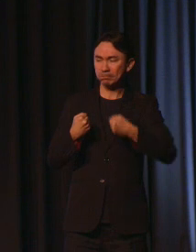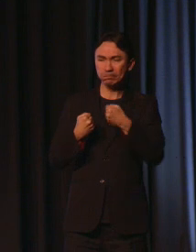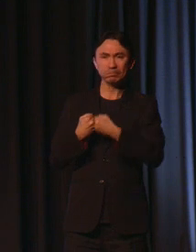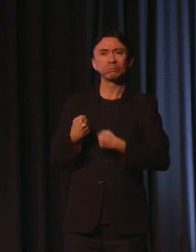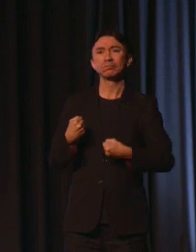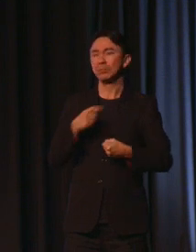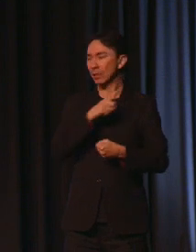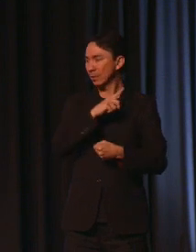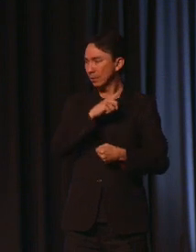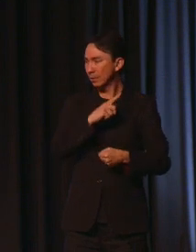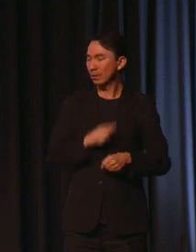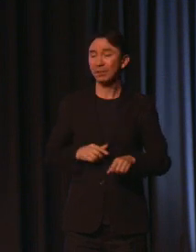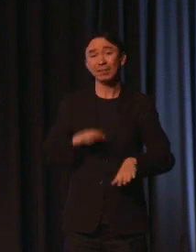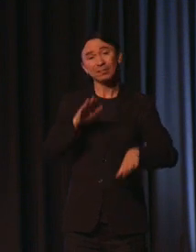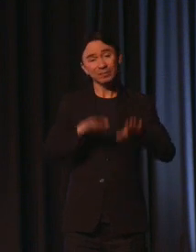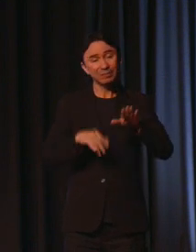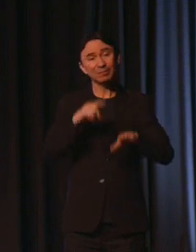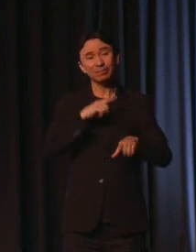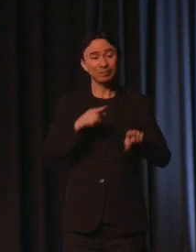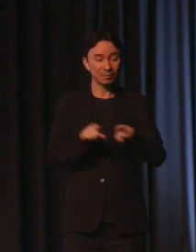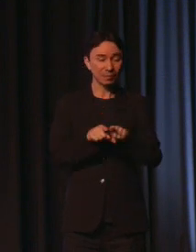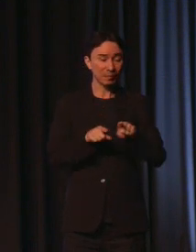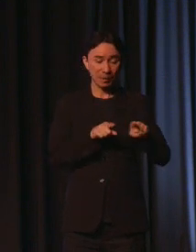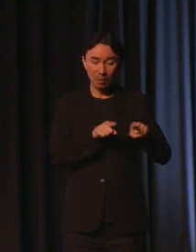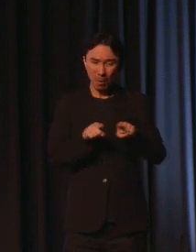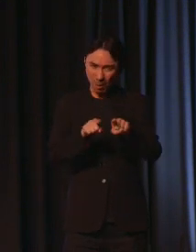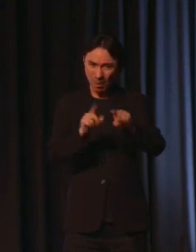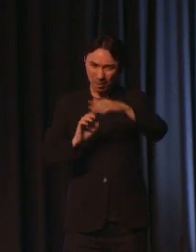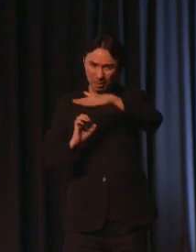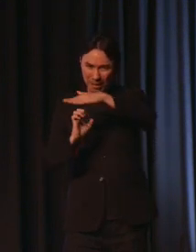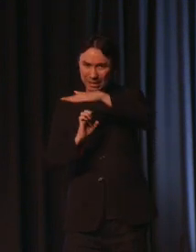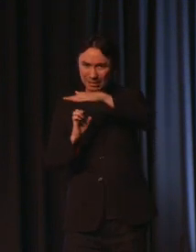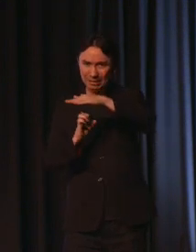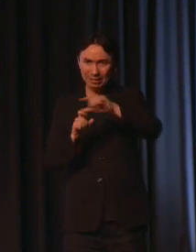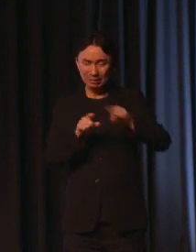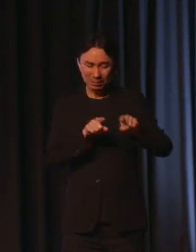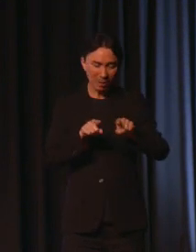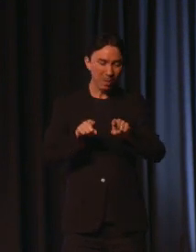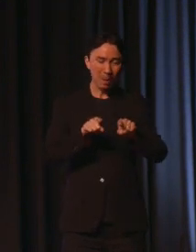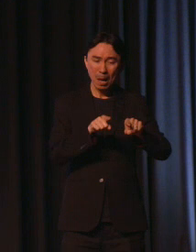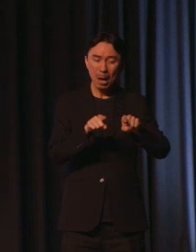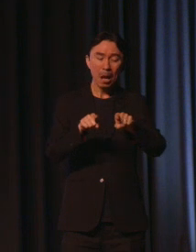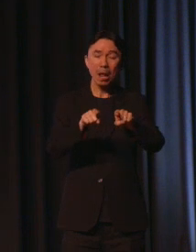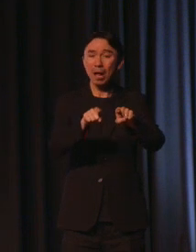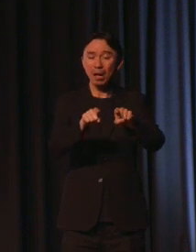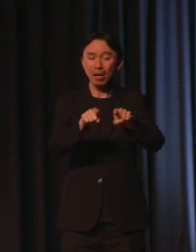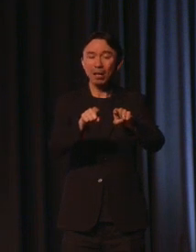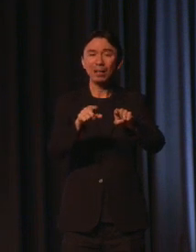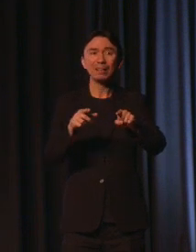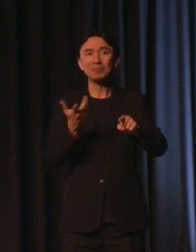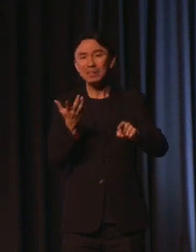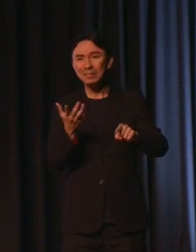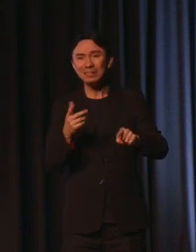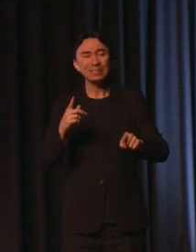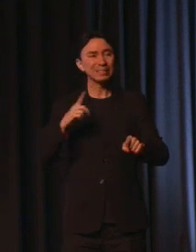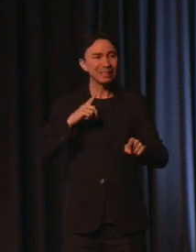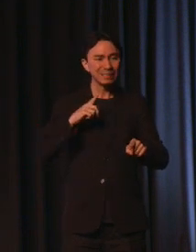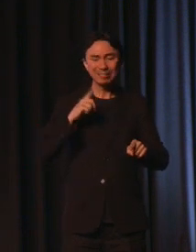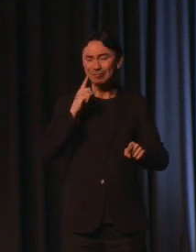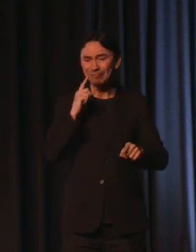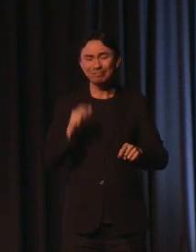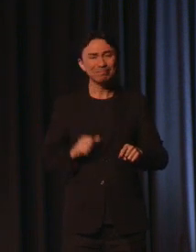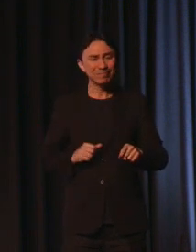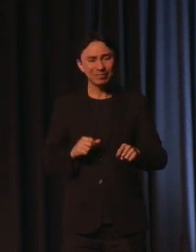nos pregões, e o que é isso? É quando a empresa disputa ali, mas apresenta um preço muito